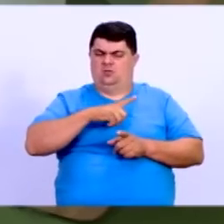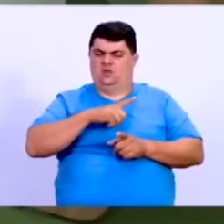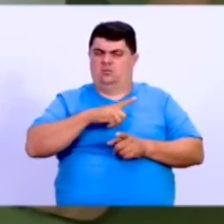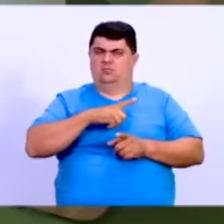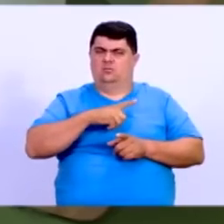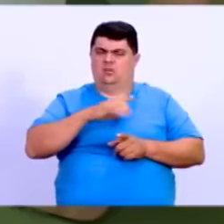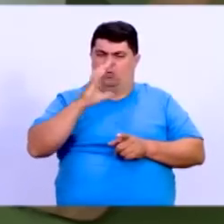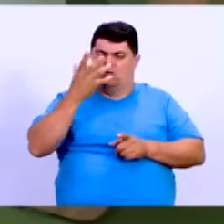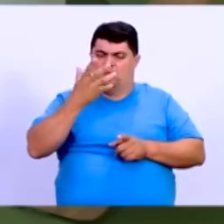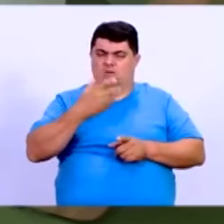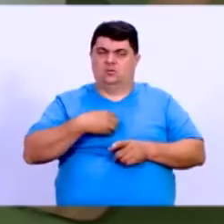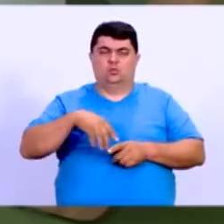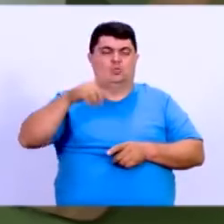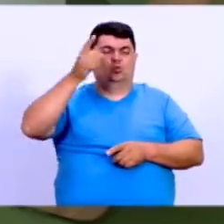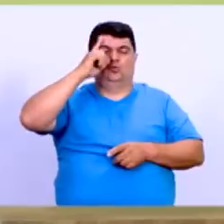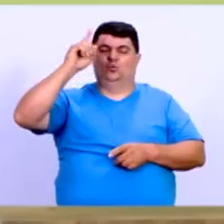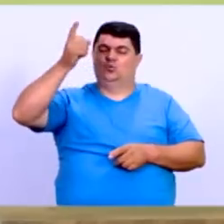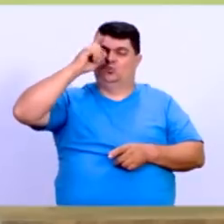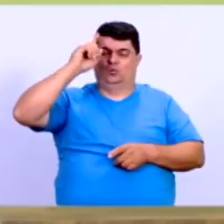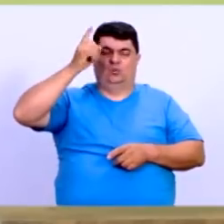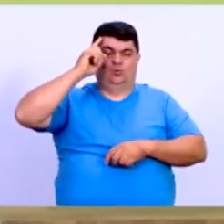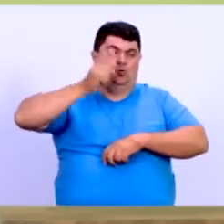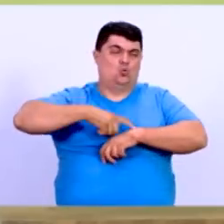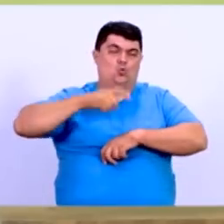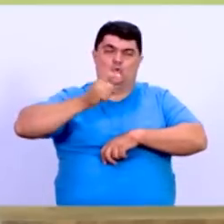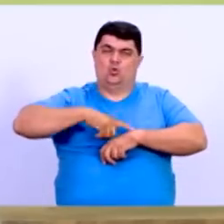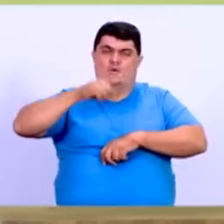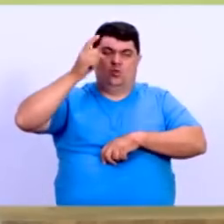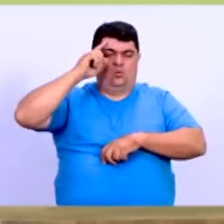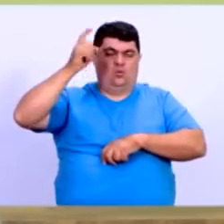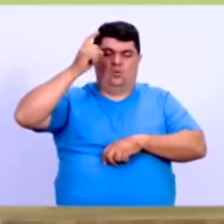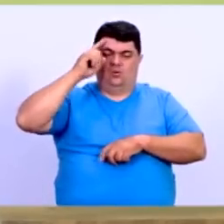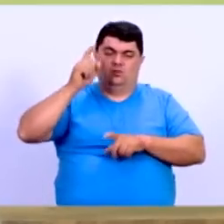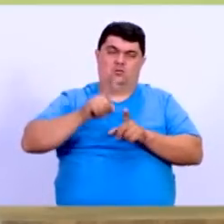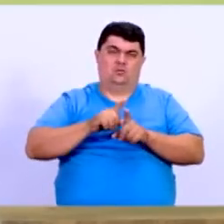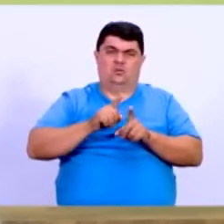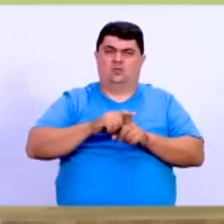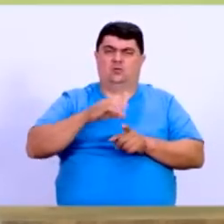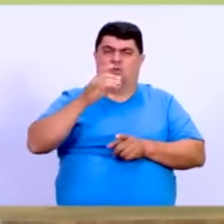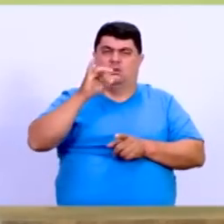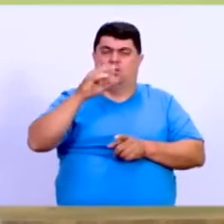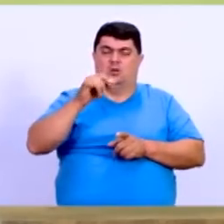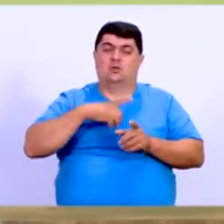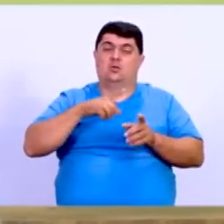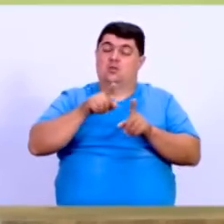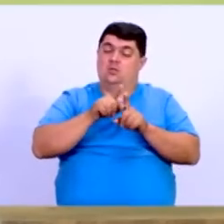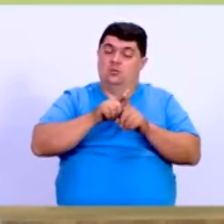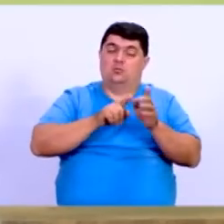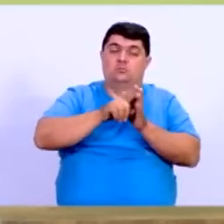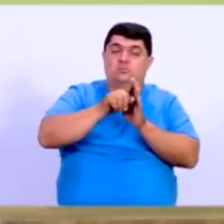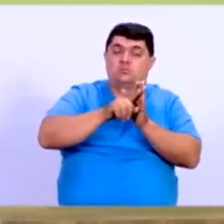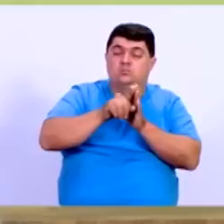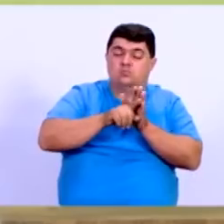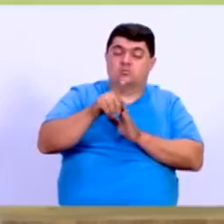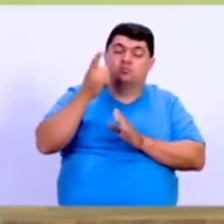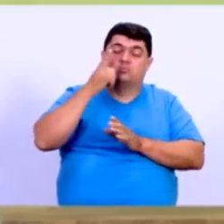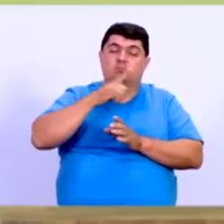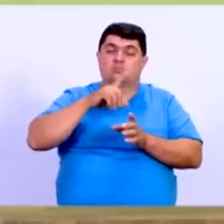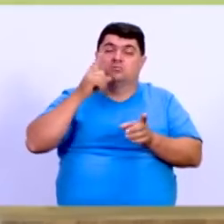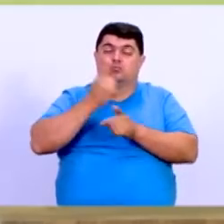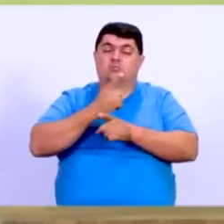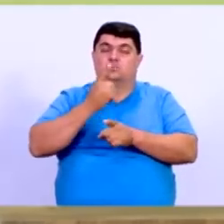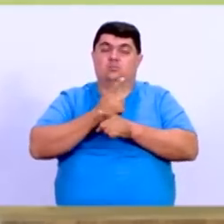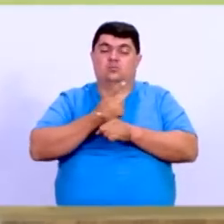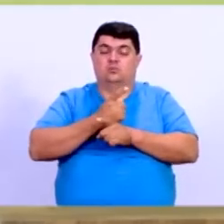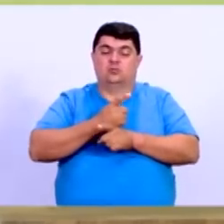professor? Todo dia e toda hora. Eu digo a vocês, não só ocorre crime, como ocorre investigação e a gente consegue chegar e identificar o